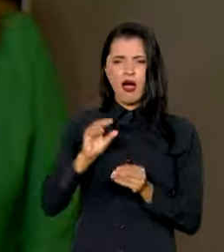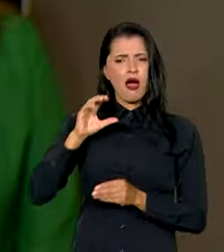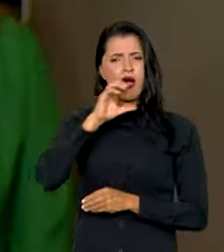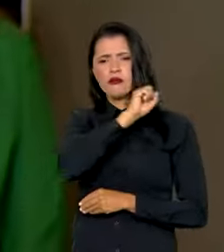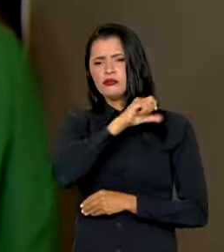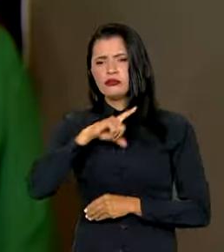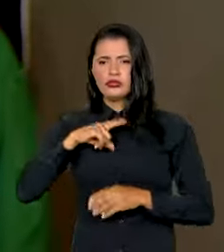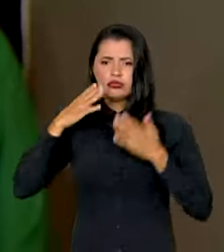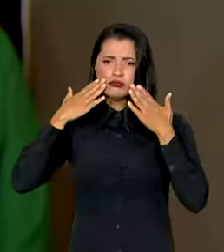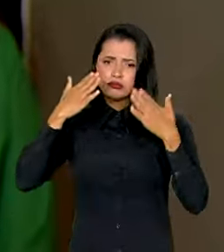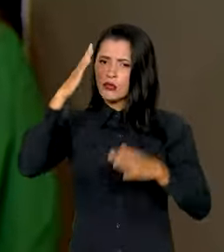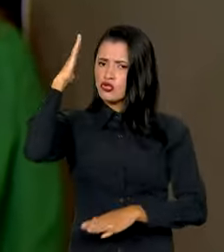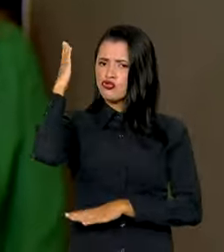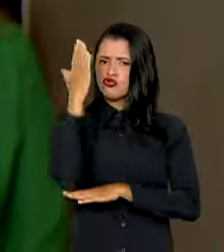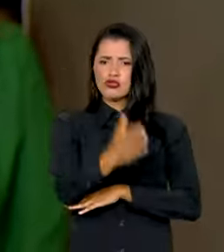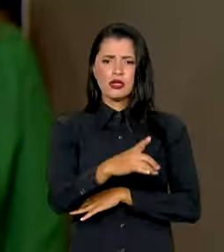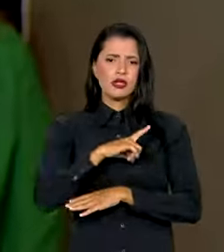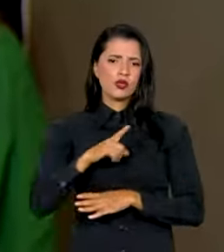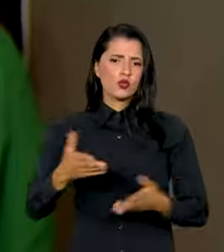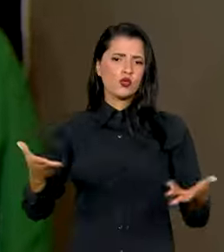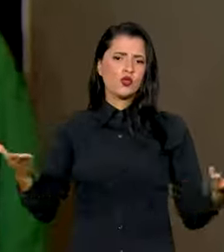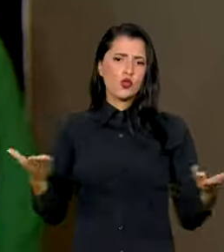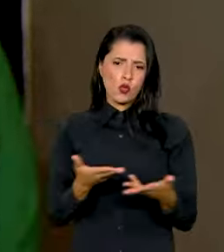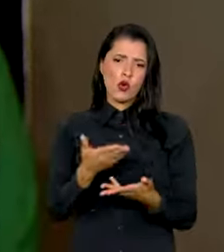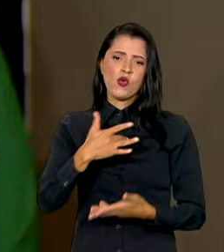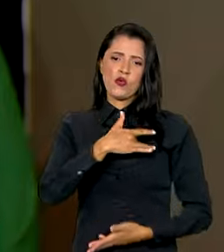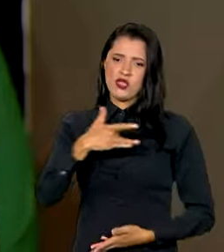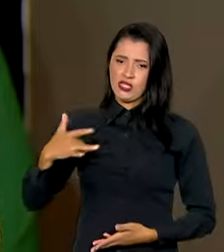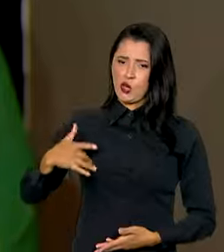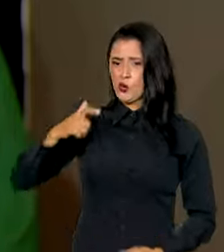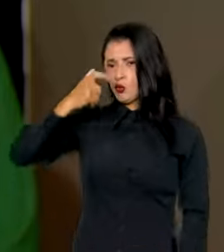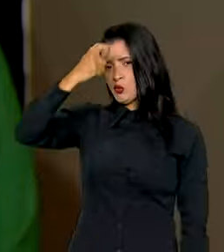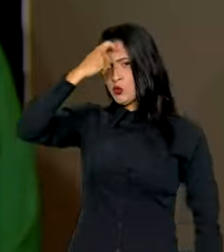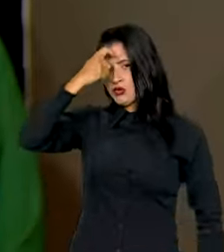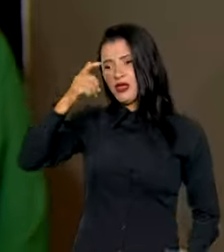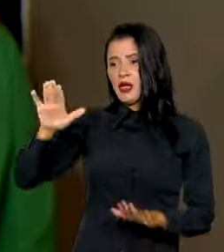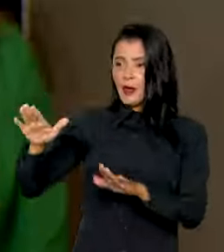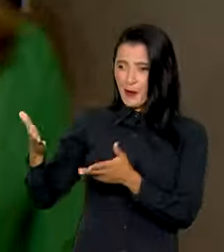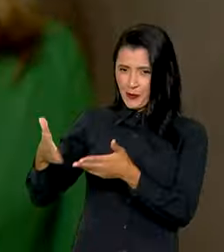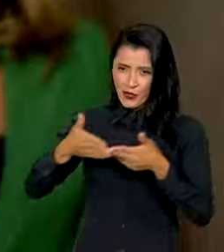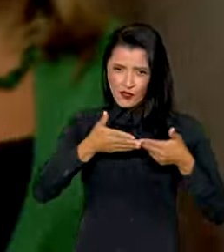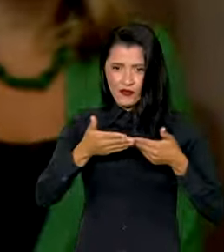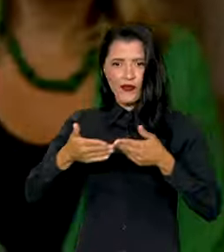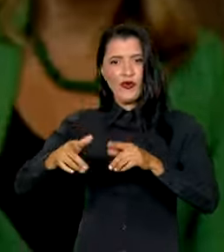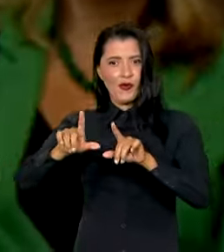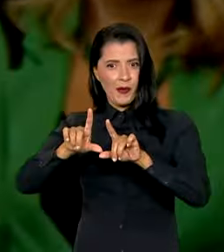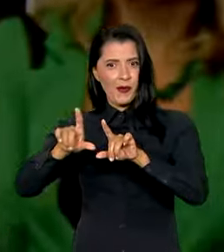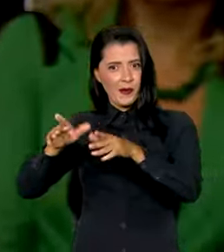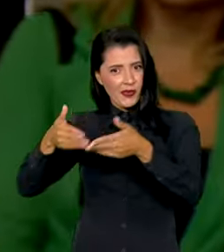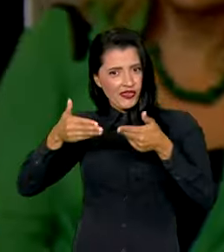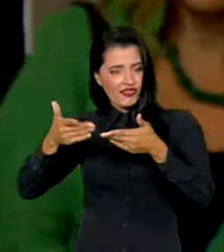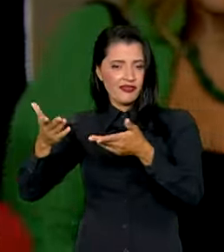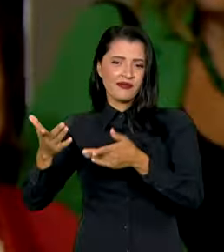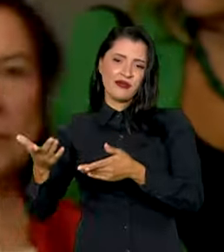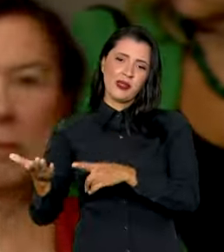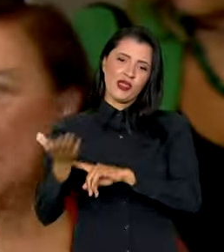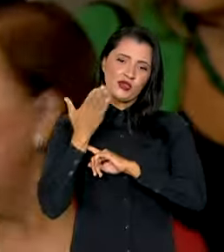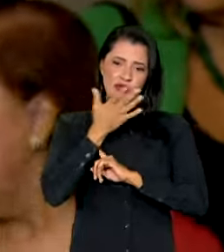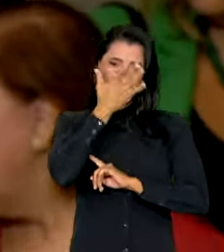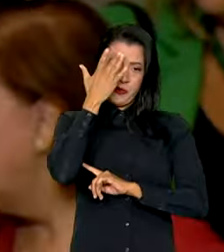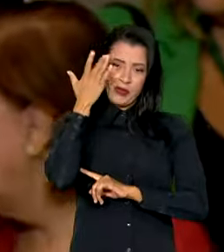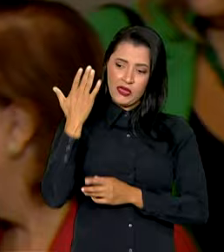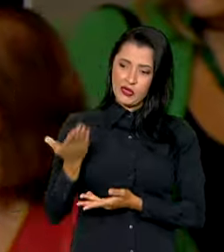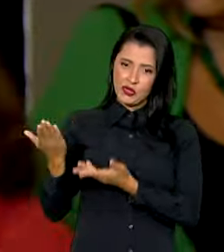apresentação para ir mais direto ao ponto do Saúde Consciência. Por favor, vou pedir a ajuda de quem estiver